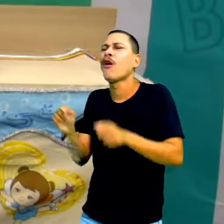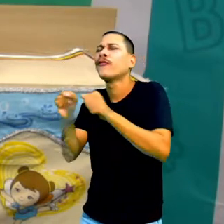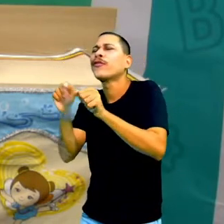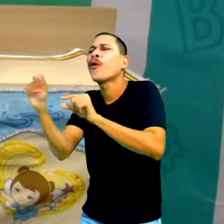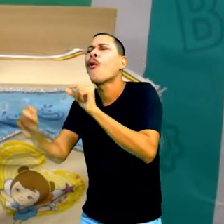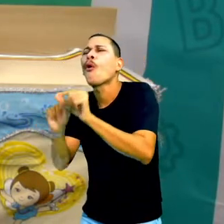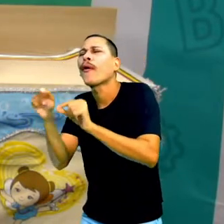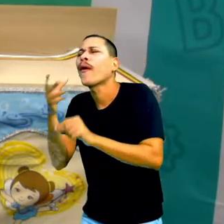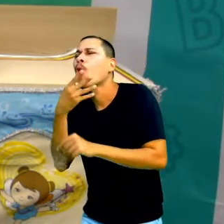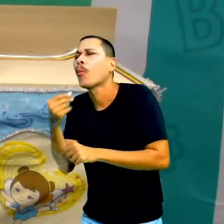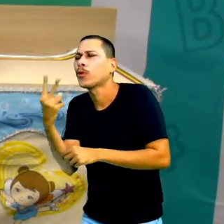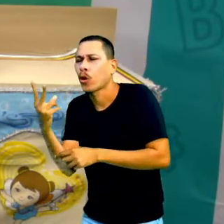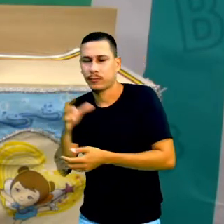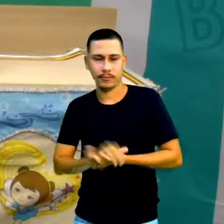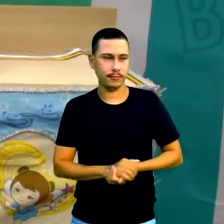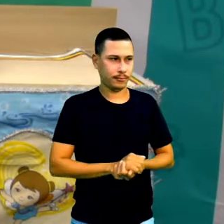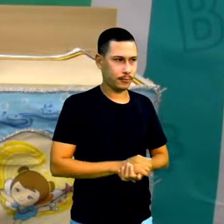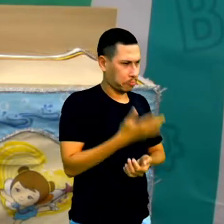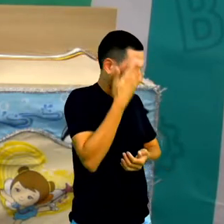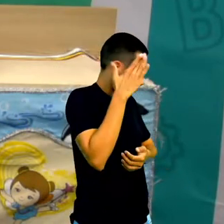Leiturinha?